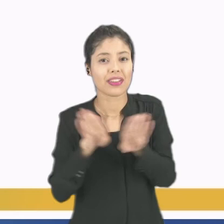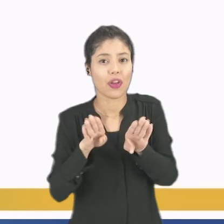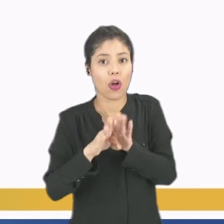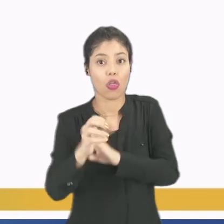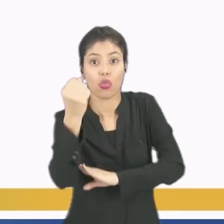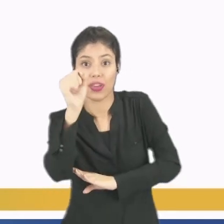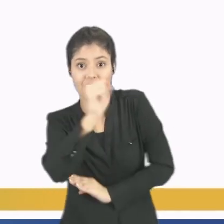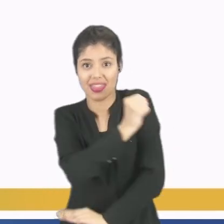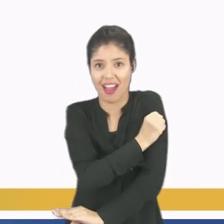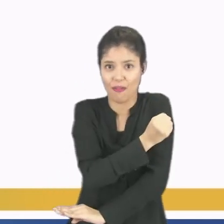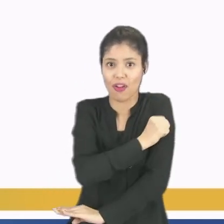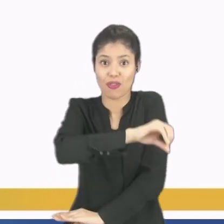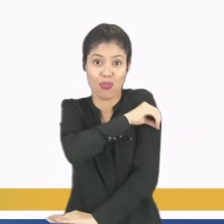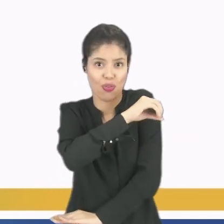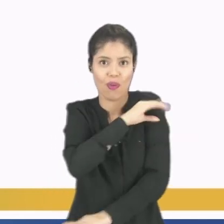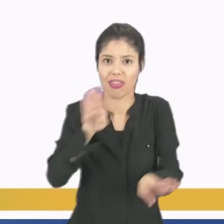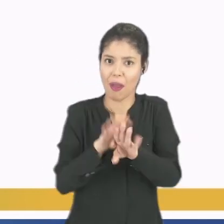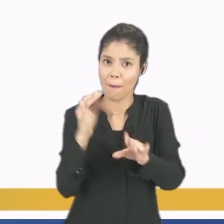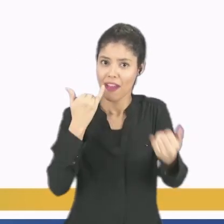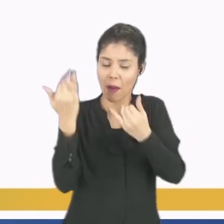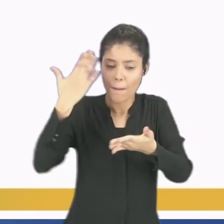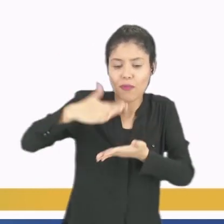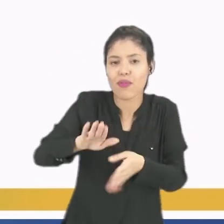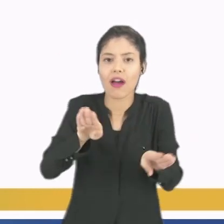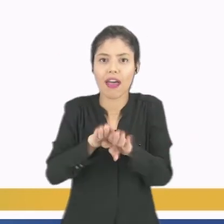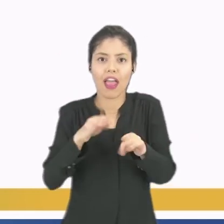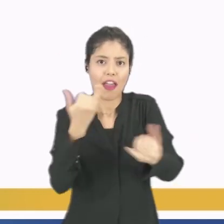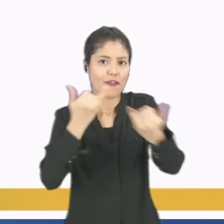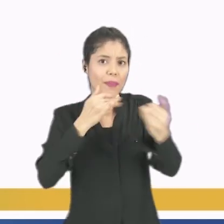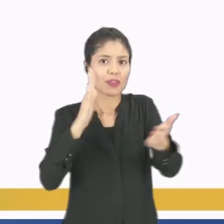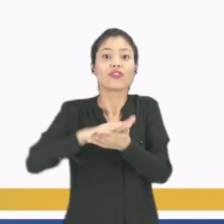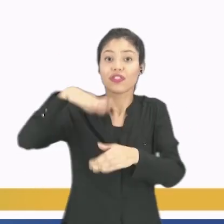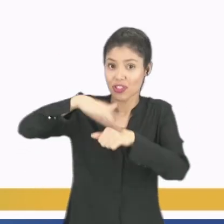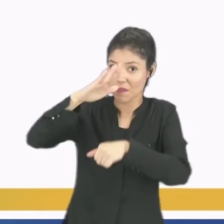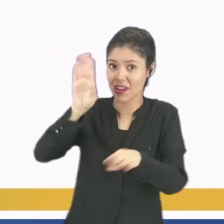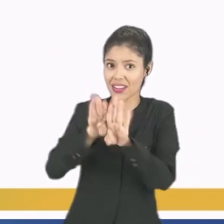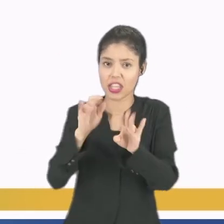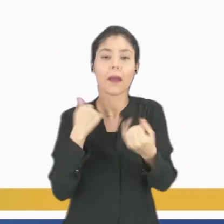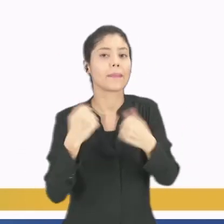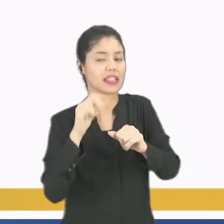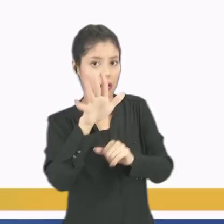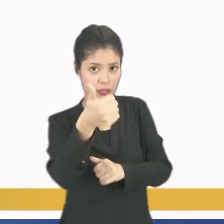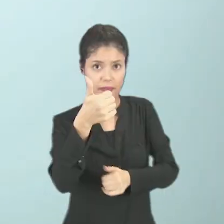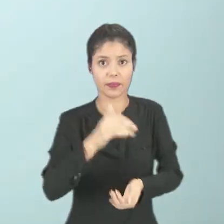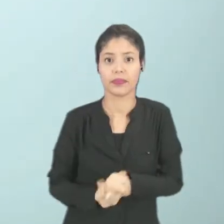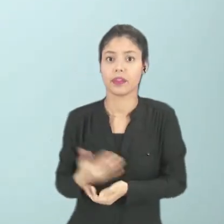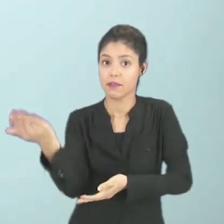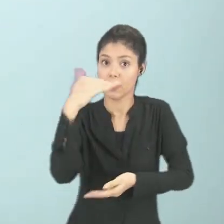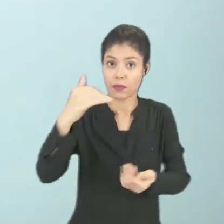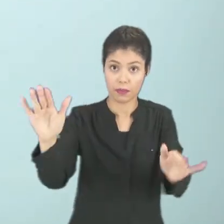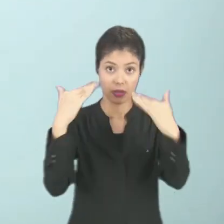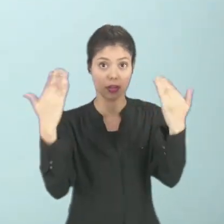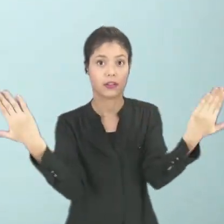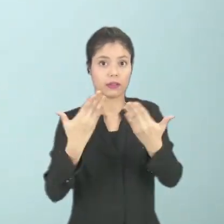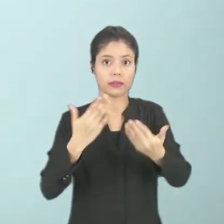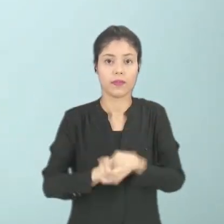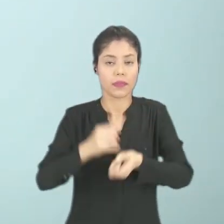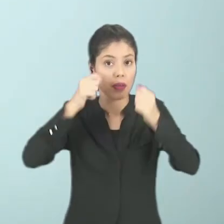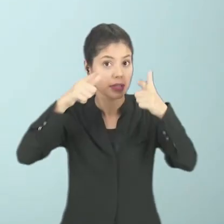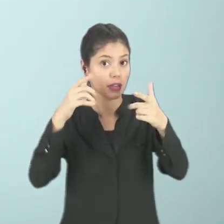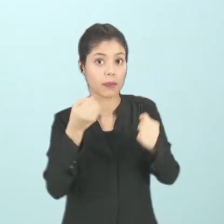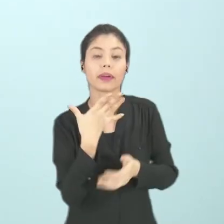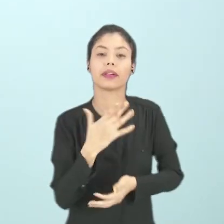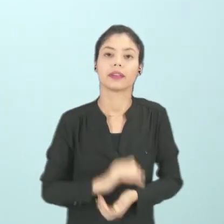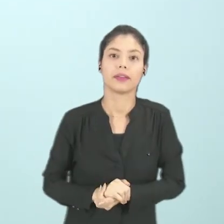e do 9º ano do ensino fundamental 2. Tem muitas as informações que você vai precisar, certinho? Então, vem comigo aqui, observa